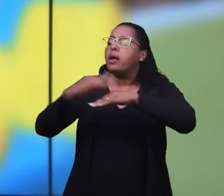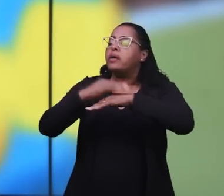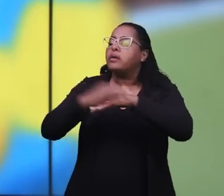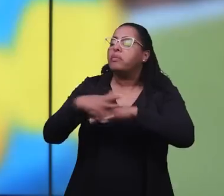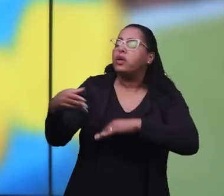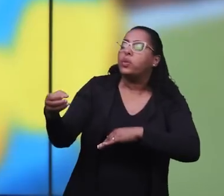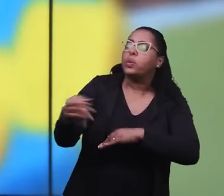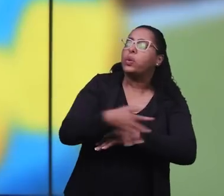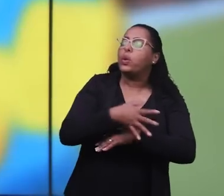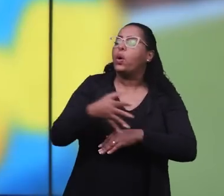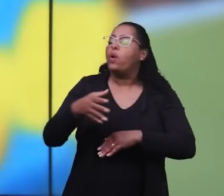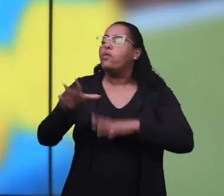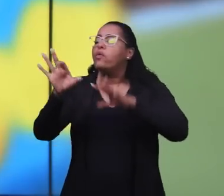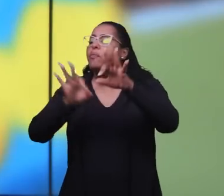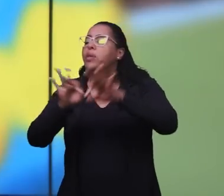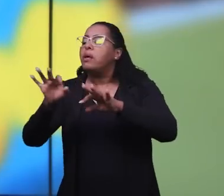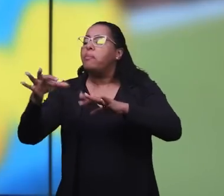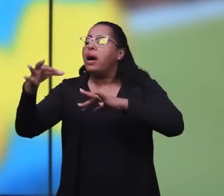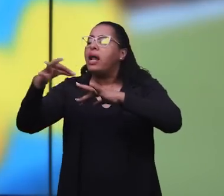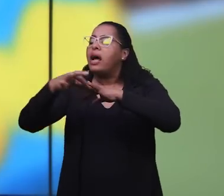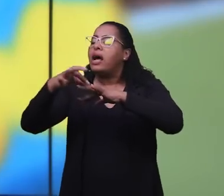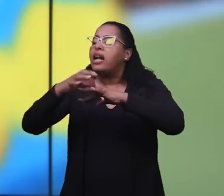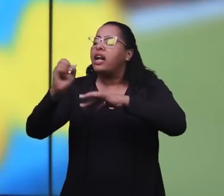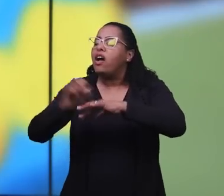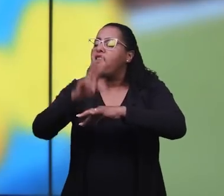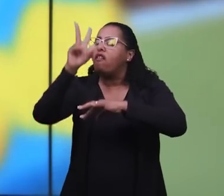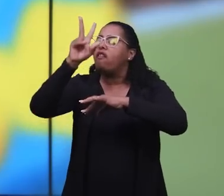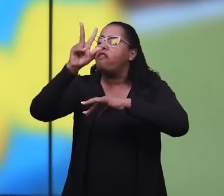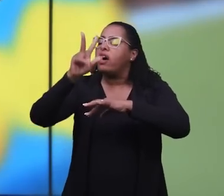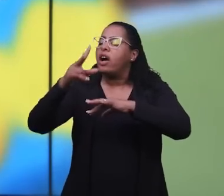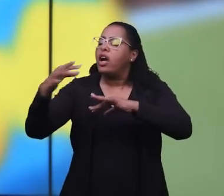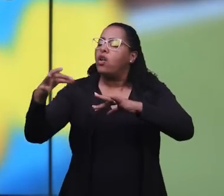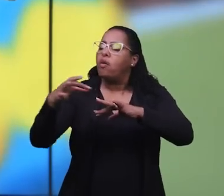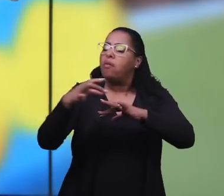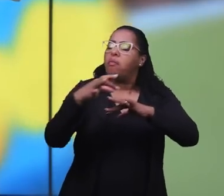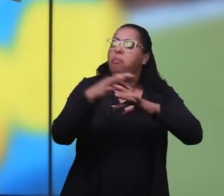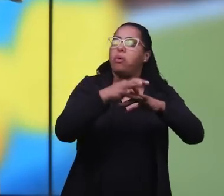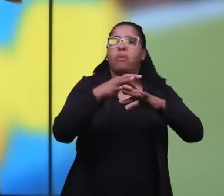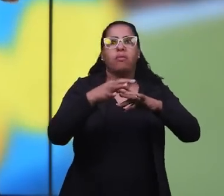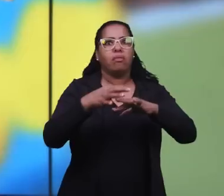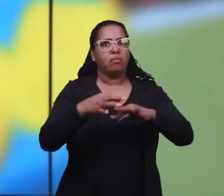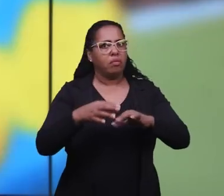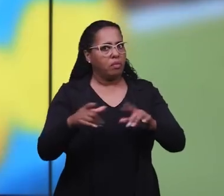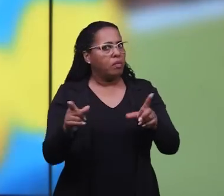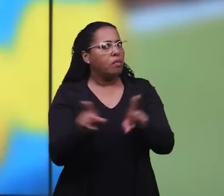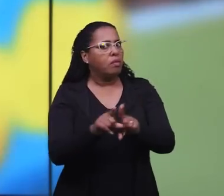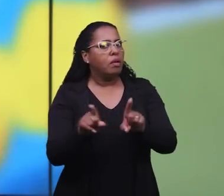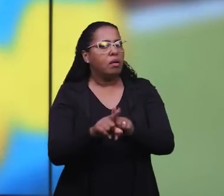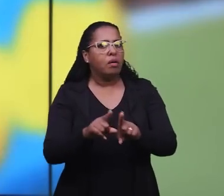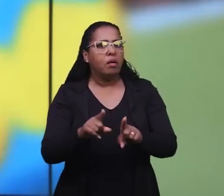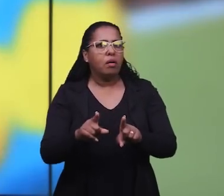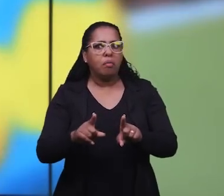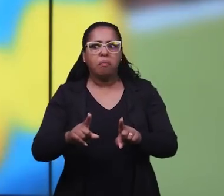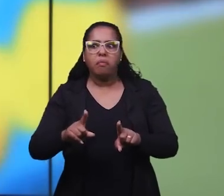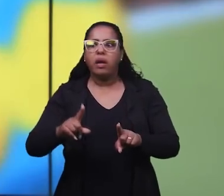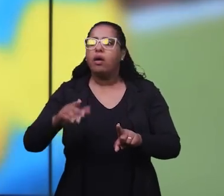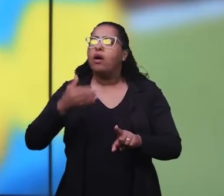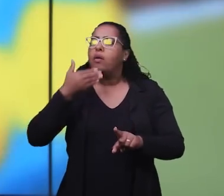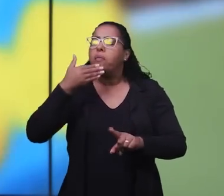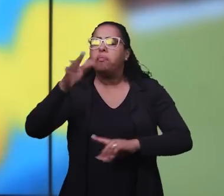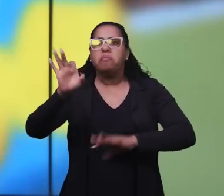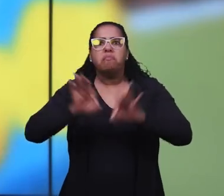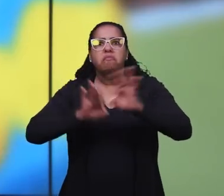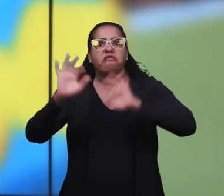e mandou que colocasse um anel precioso em seu dedo e mais, mandou preparar uma